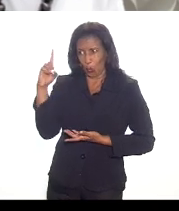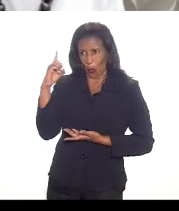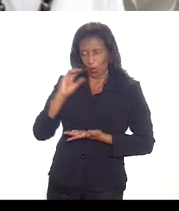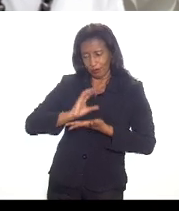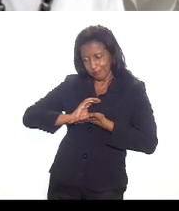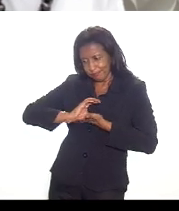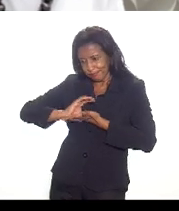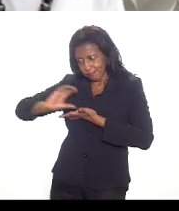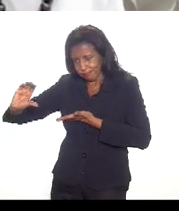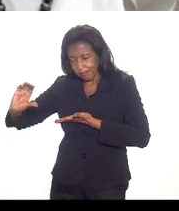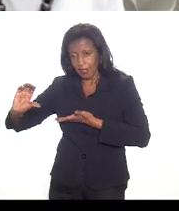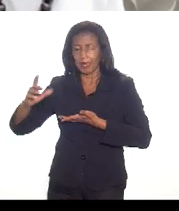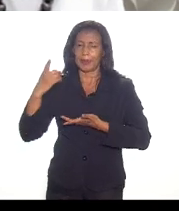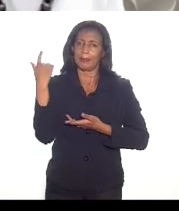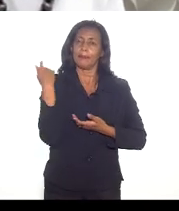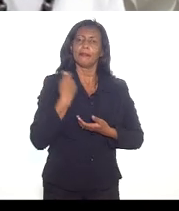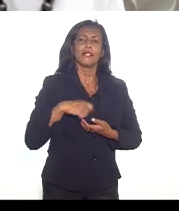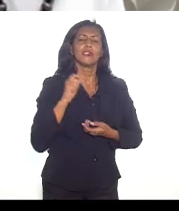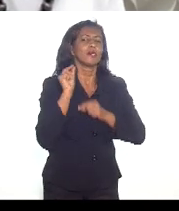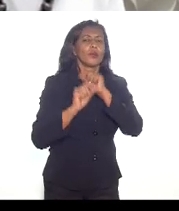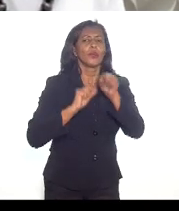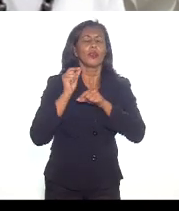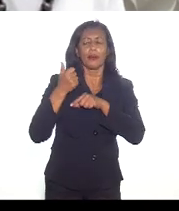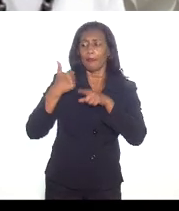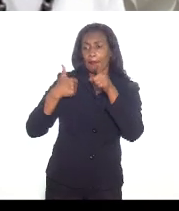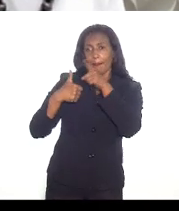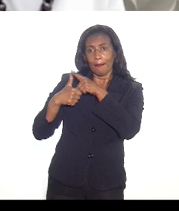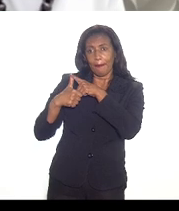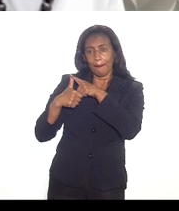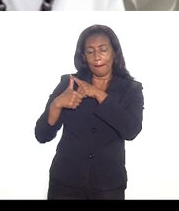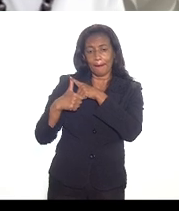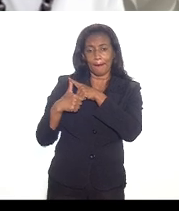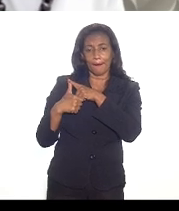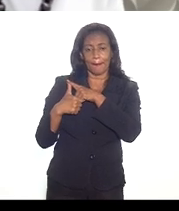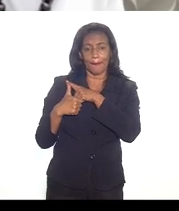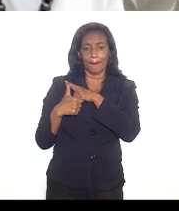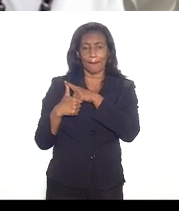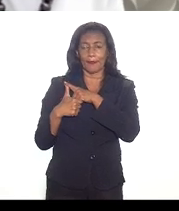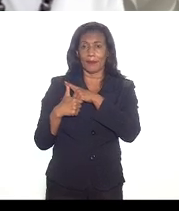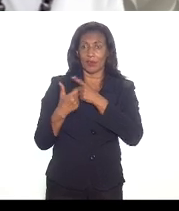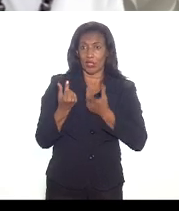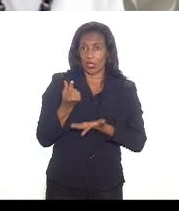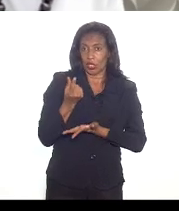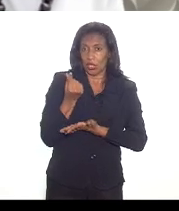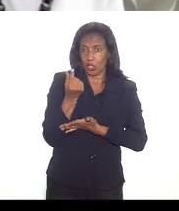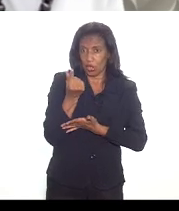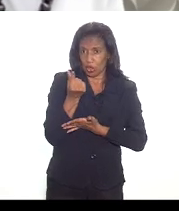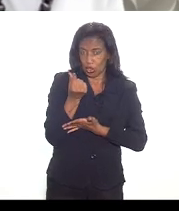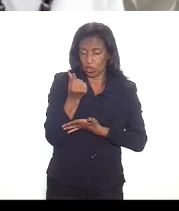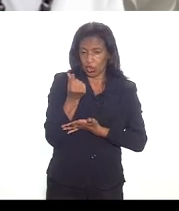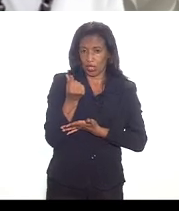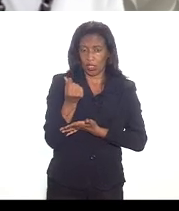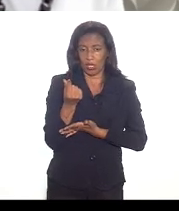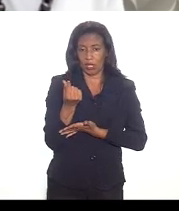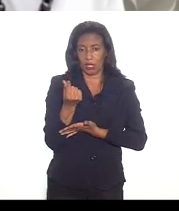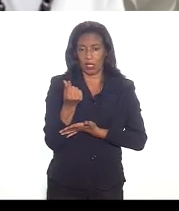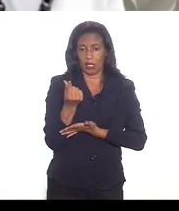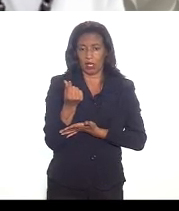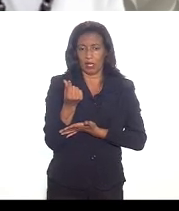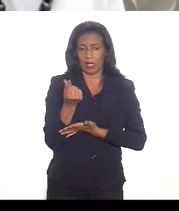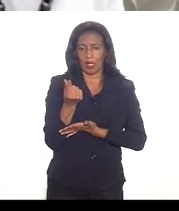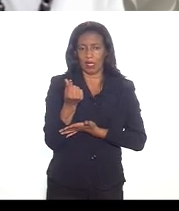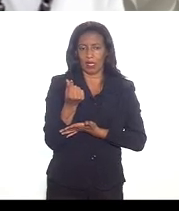decidiu que precisava primeiro rodar dinheiro, em linguagem popular,